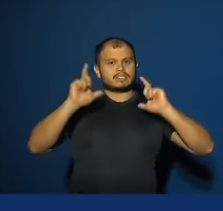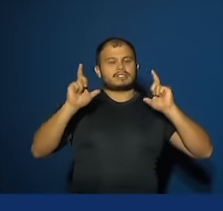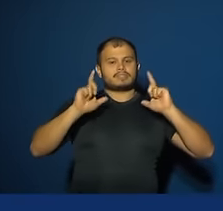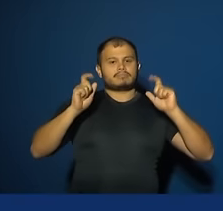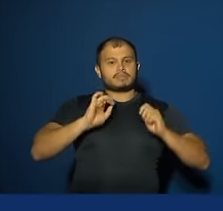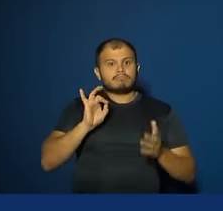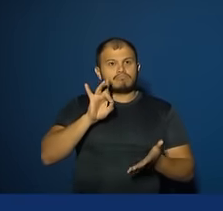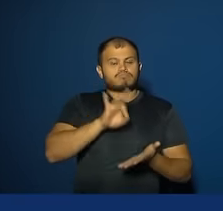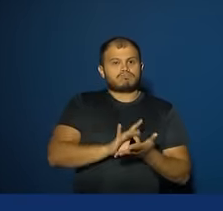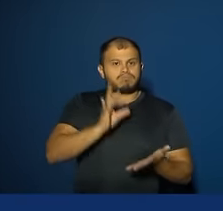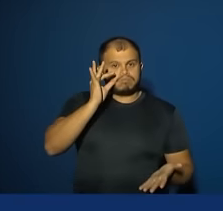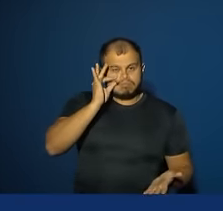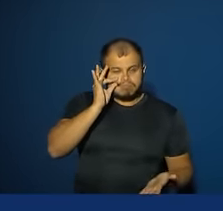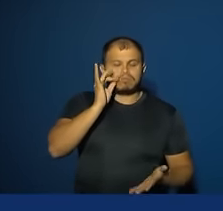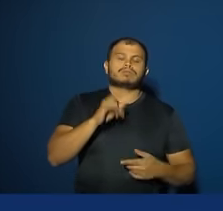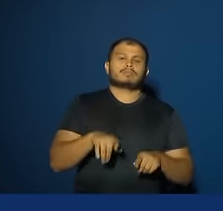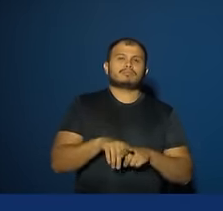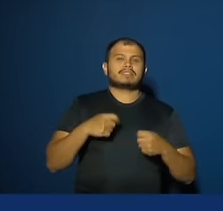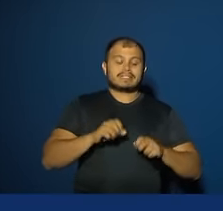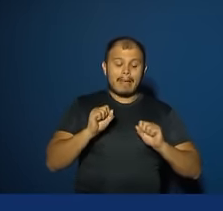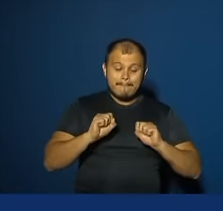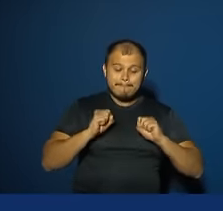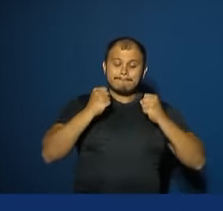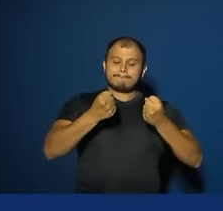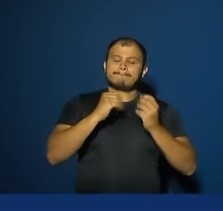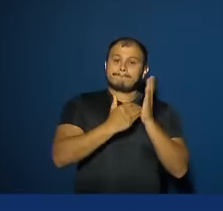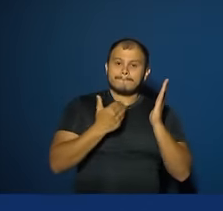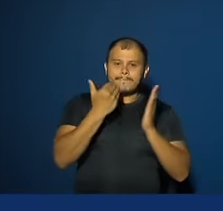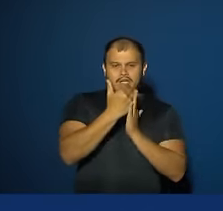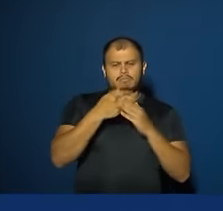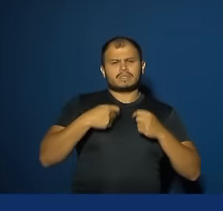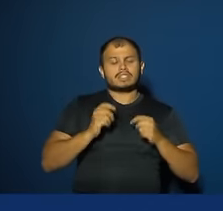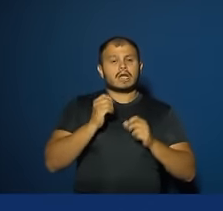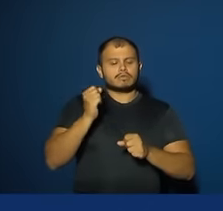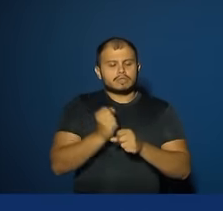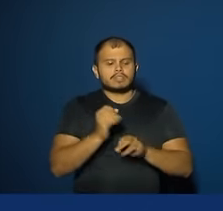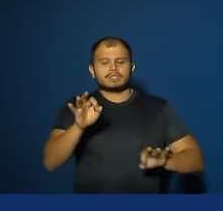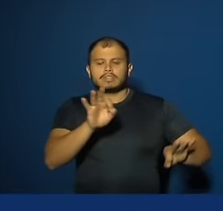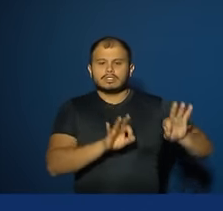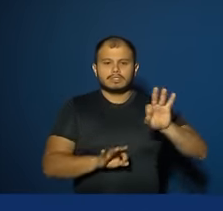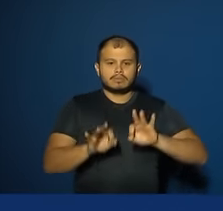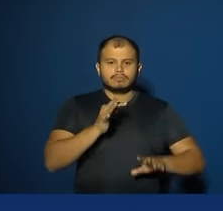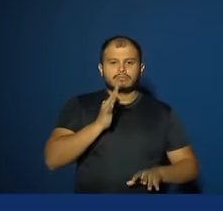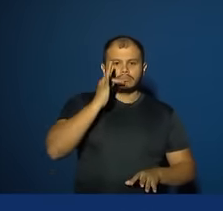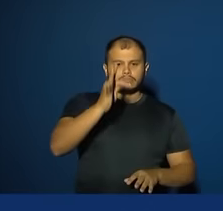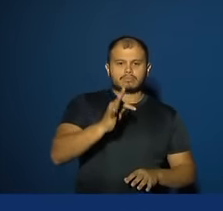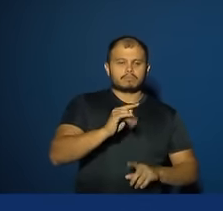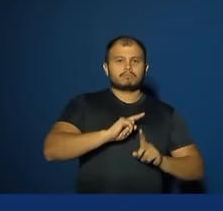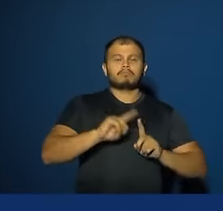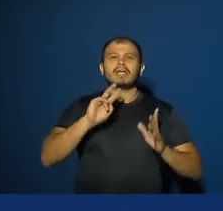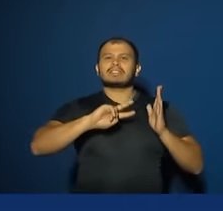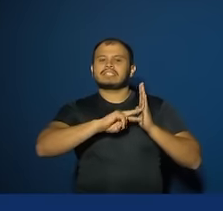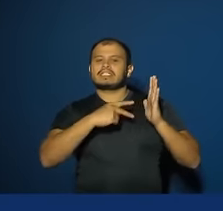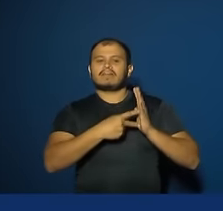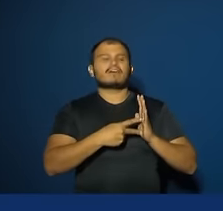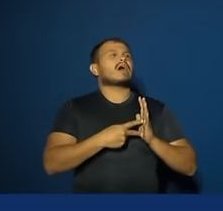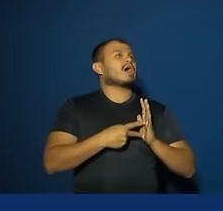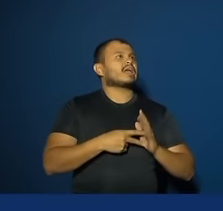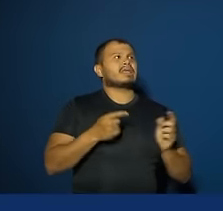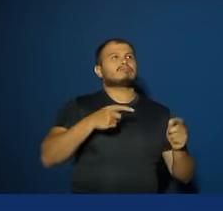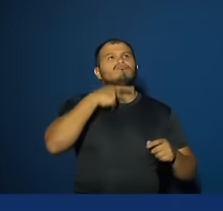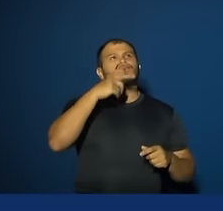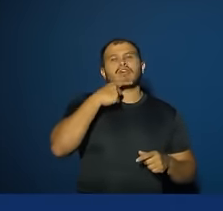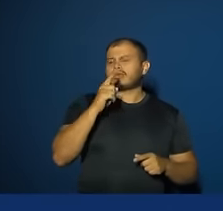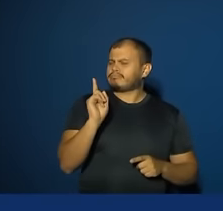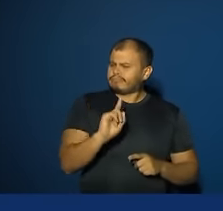nós temos que entregar um pouquinho mais eu acho que a gente ainda tem que construir um futuro nada indica que o Brasil não possa ser investment grade